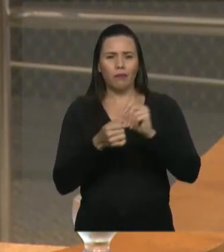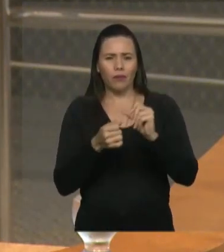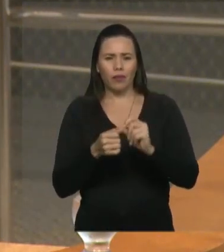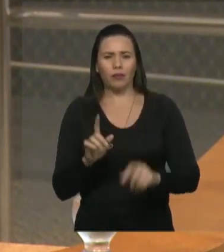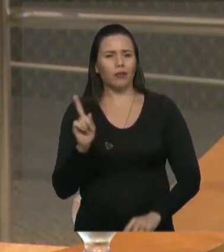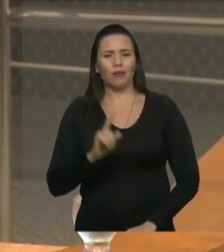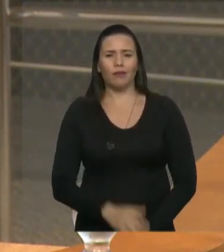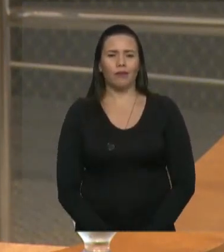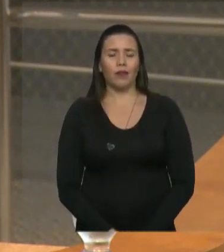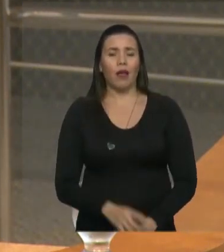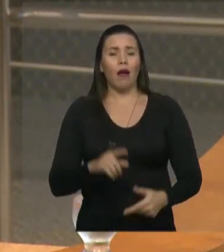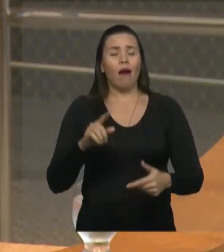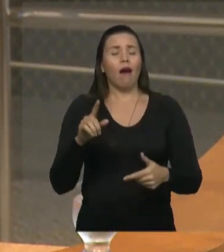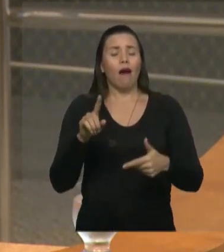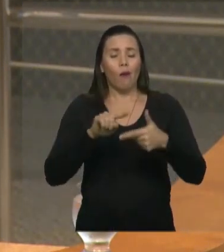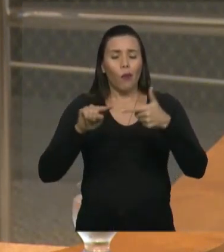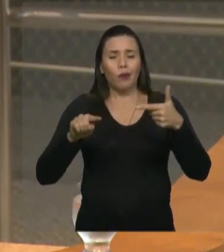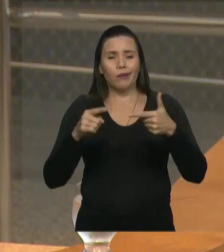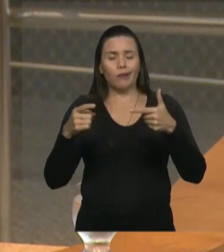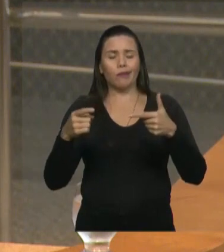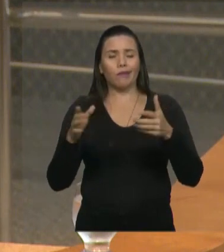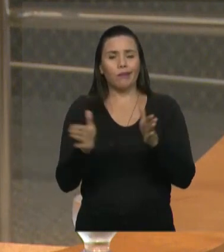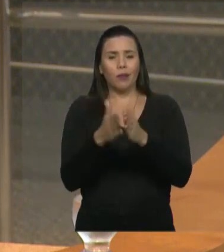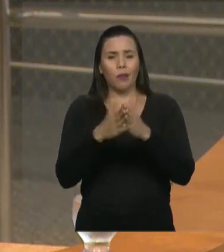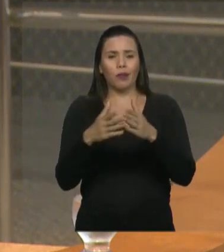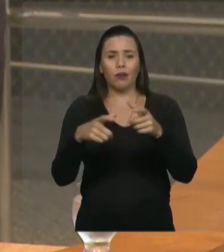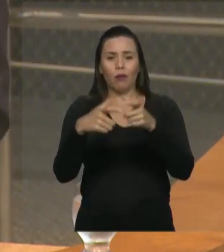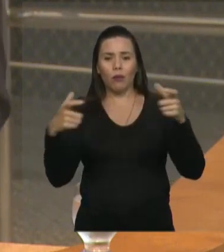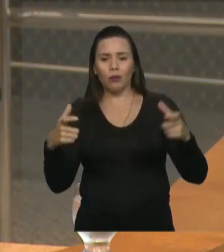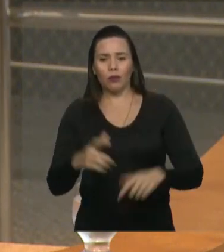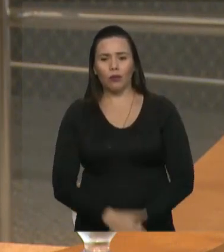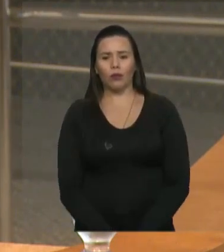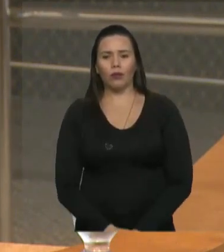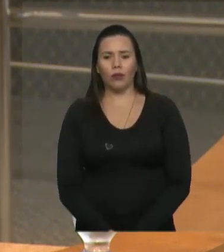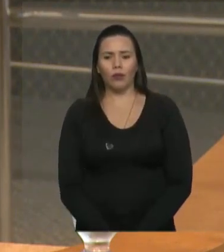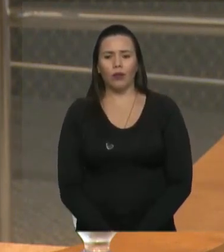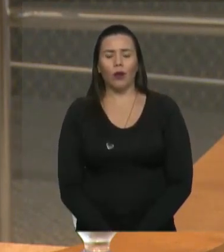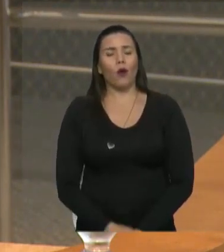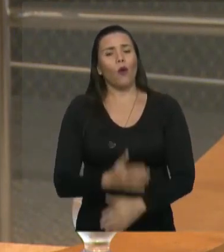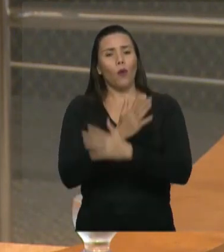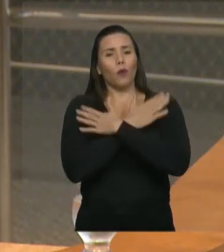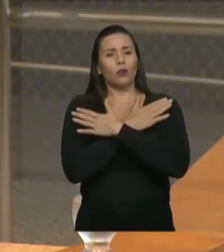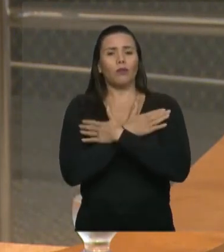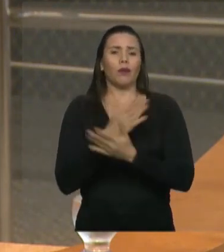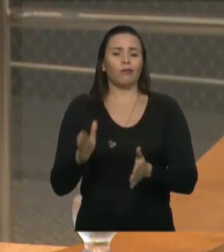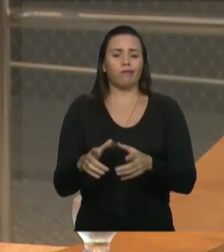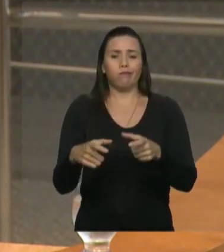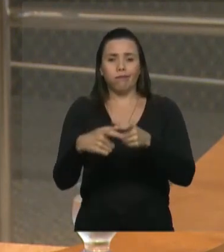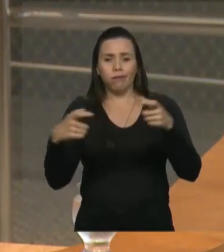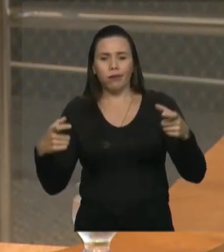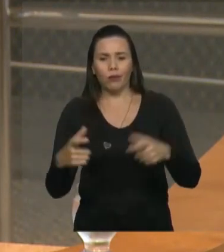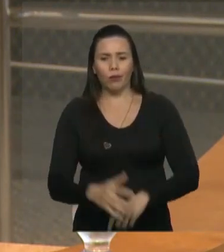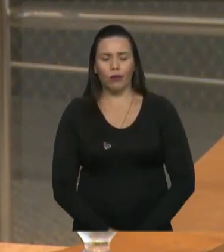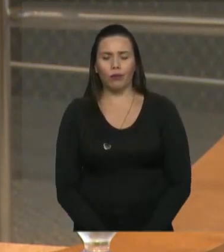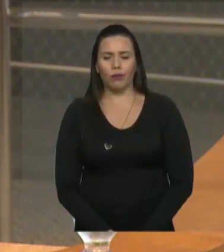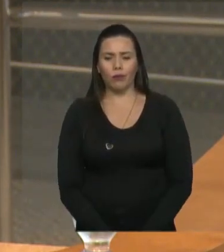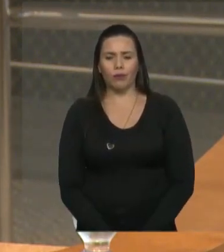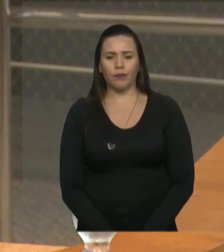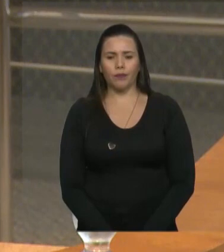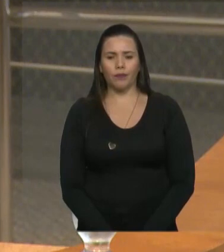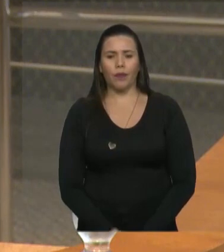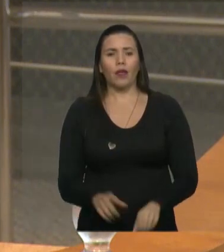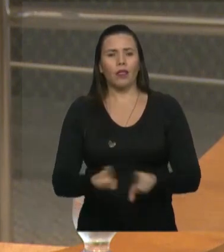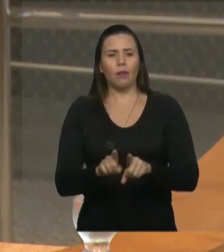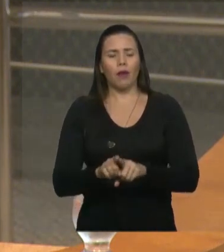a pobreza, aumentou o desemprego, vai diminuir a capacidade de investimento de apenas 6,69%. Não